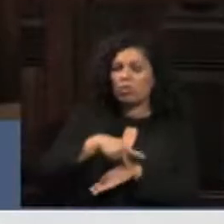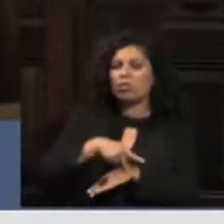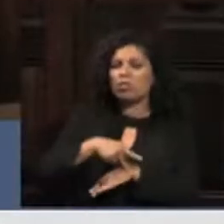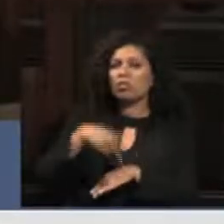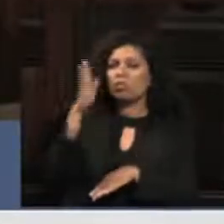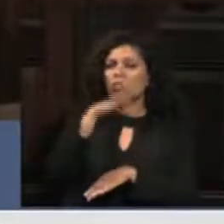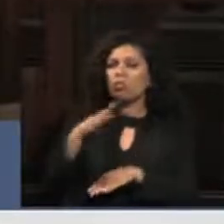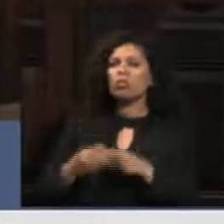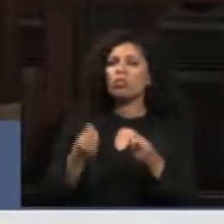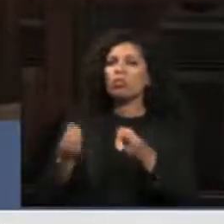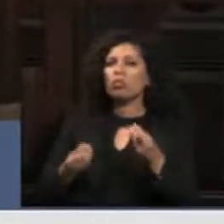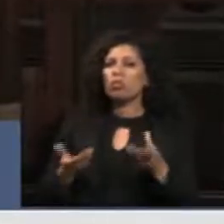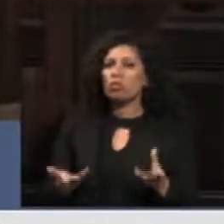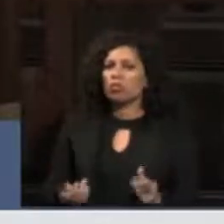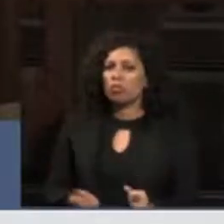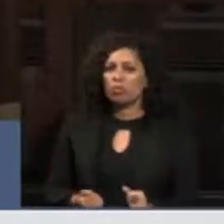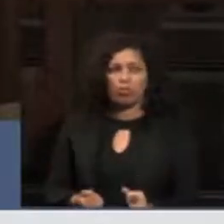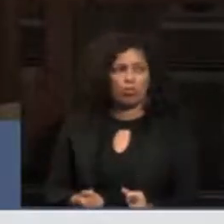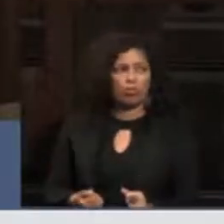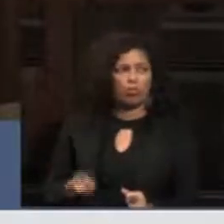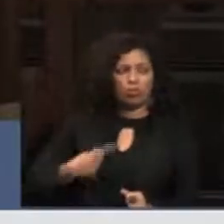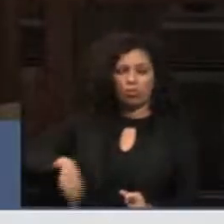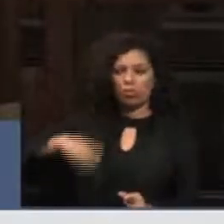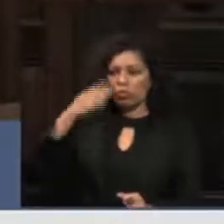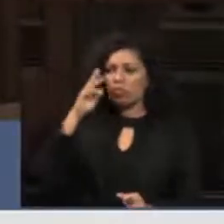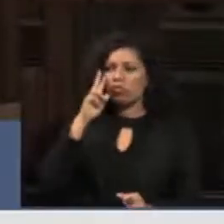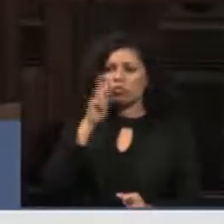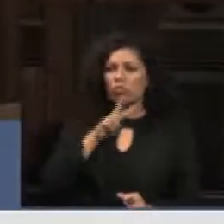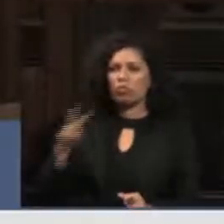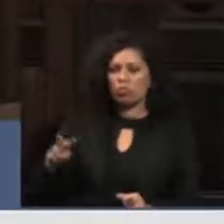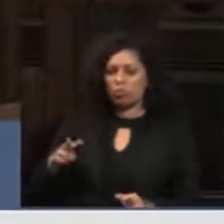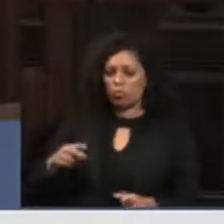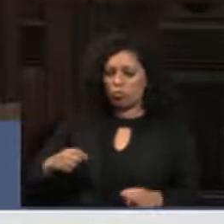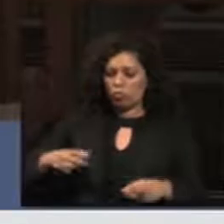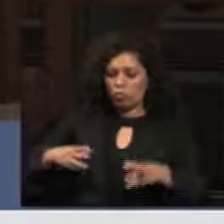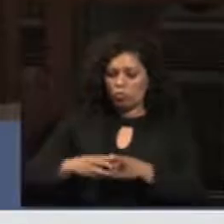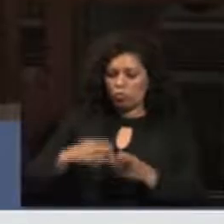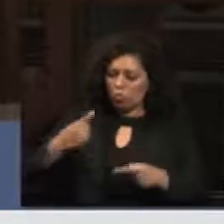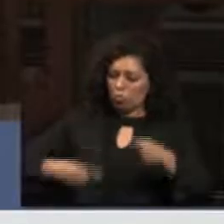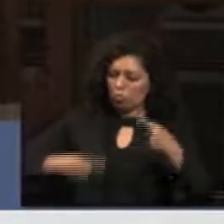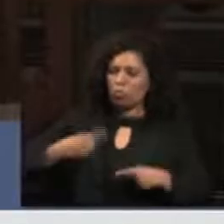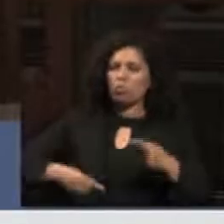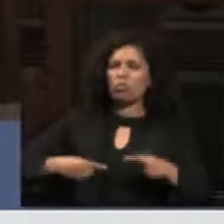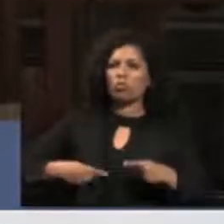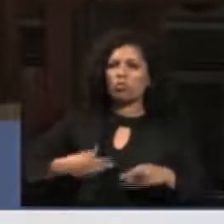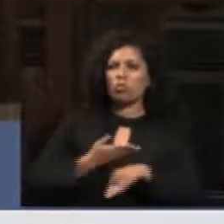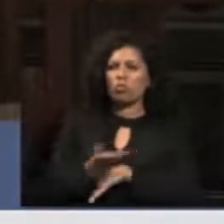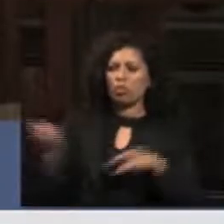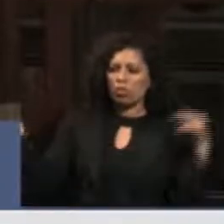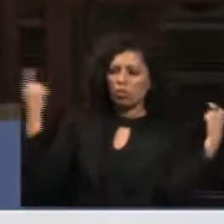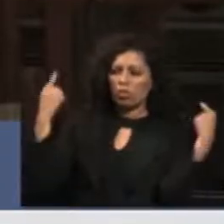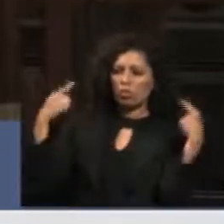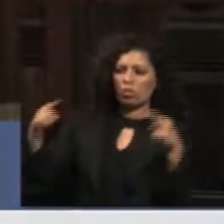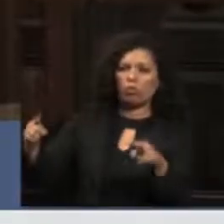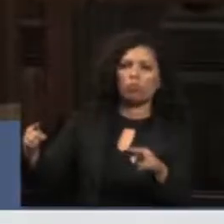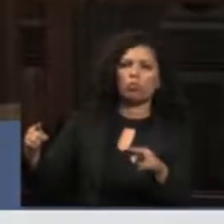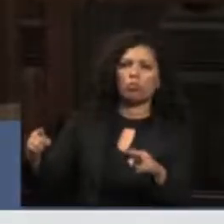Nós estamos enfrentando uma força política que ameaça constantemente